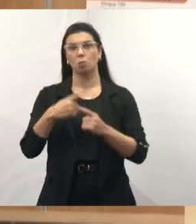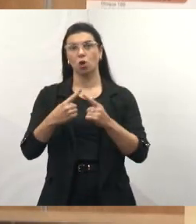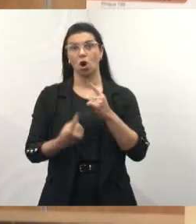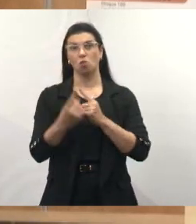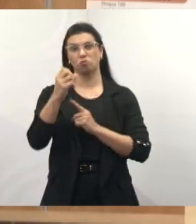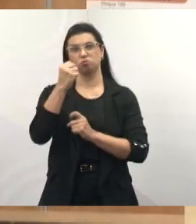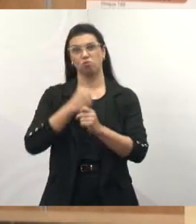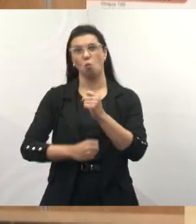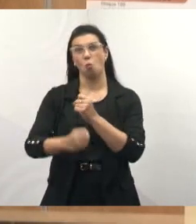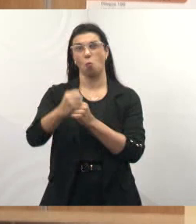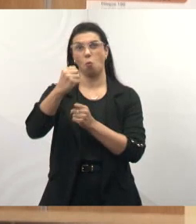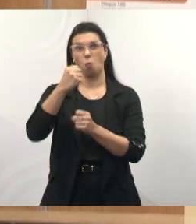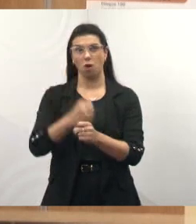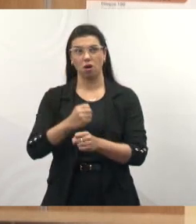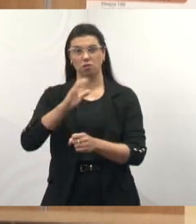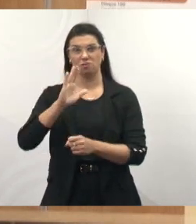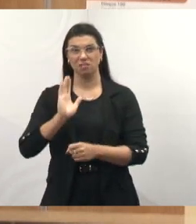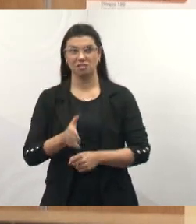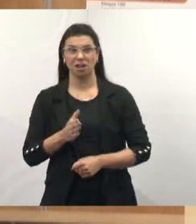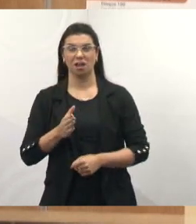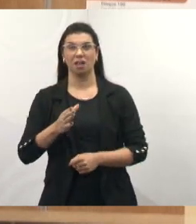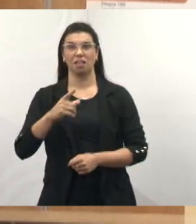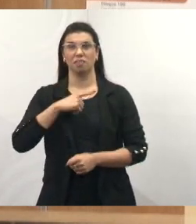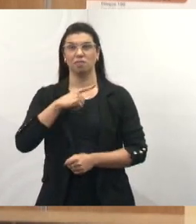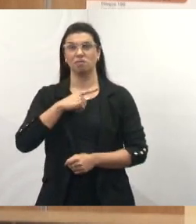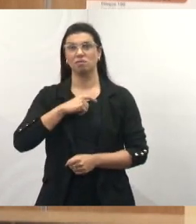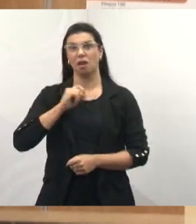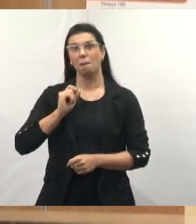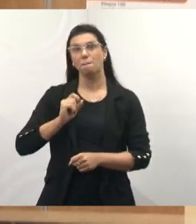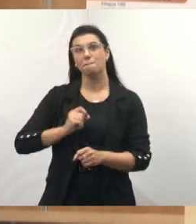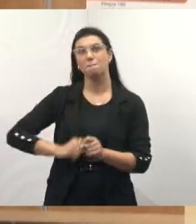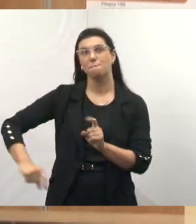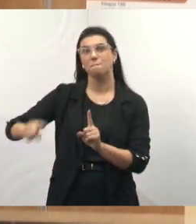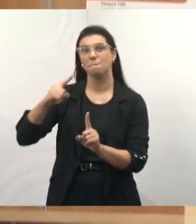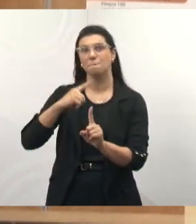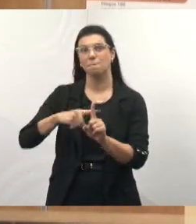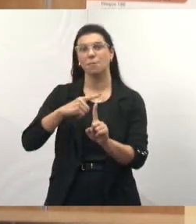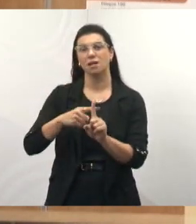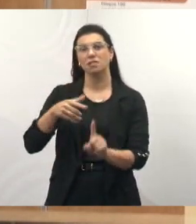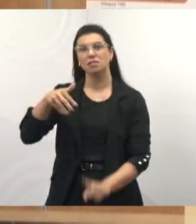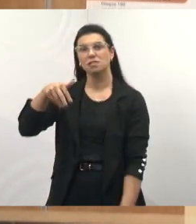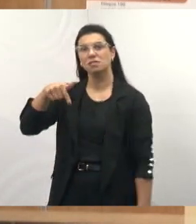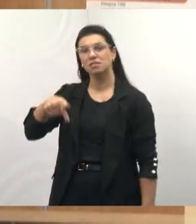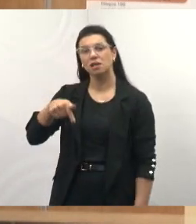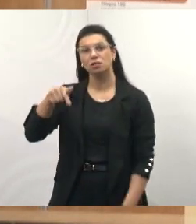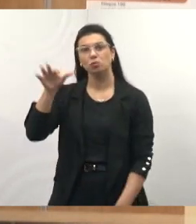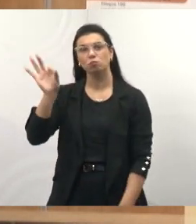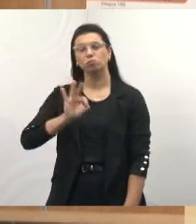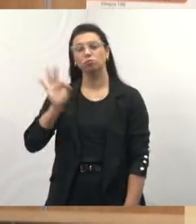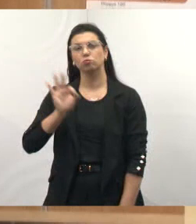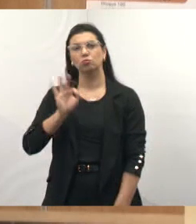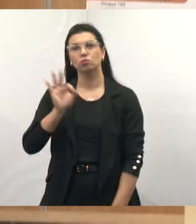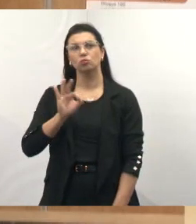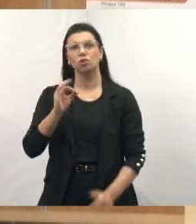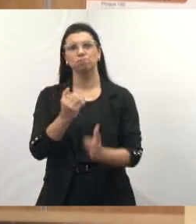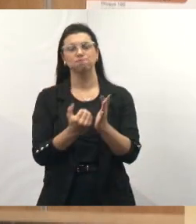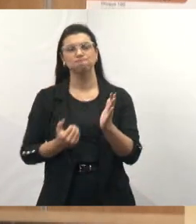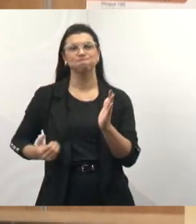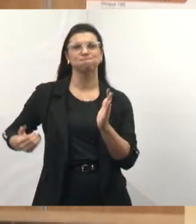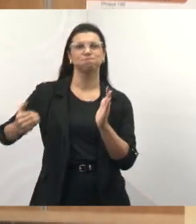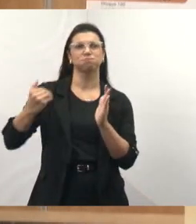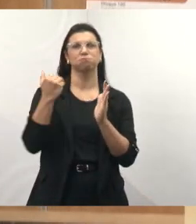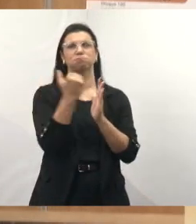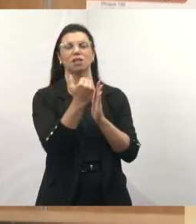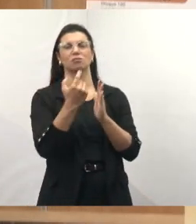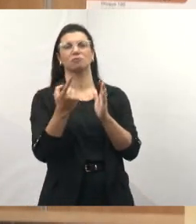ano, nós temos aí mais de 7% no aumento